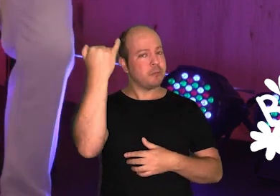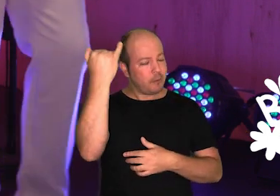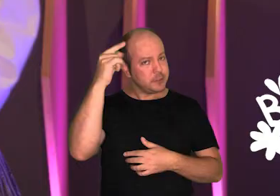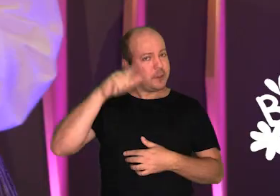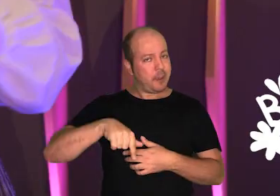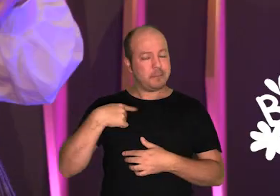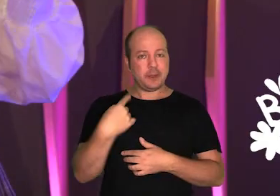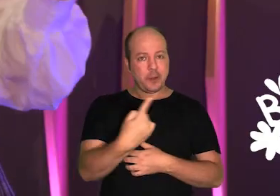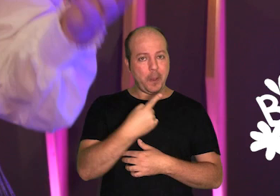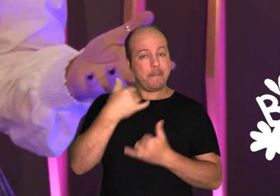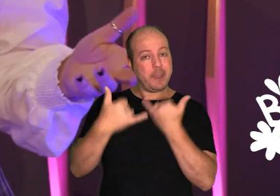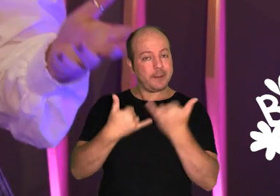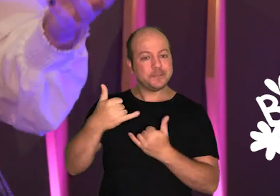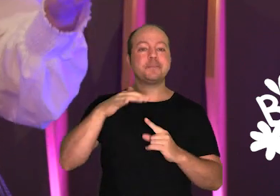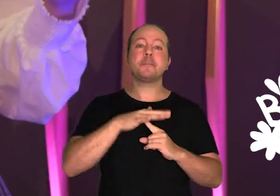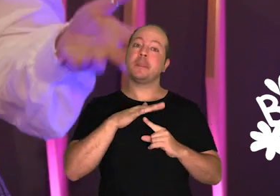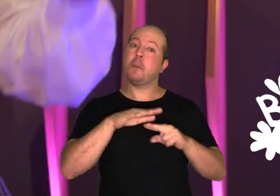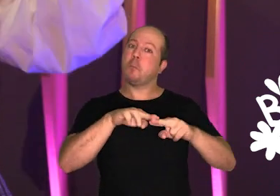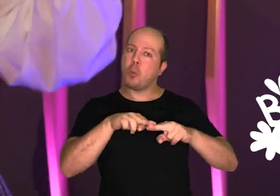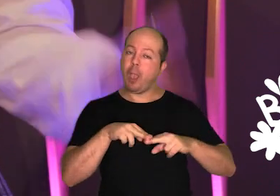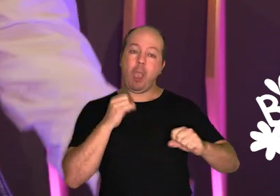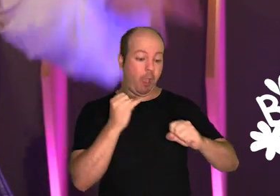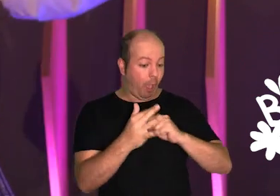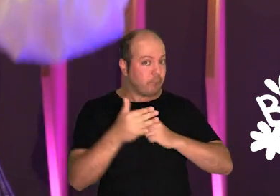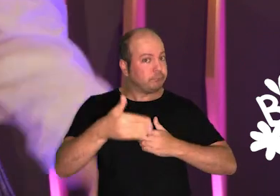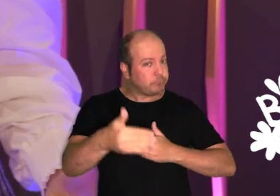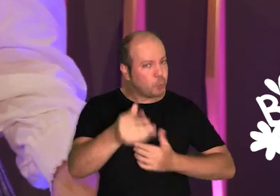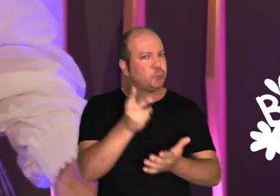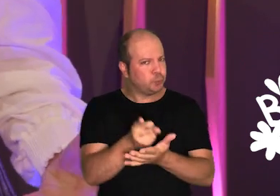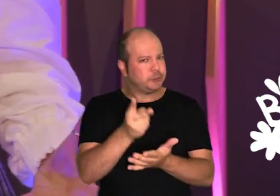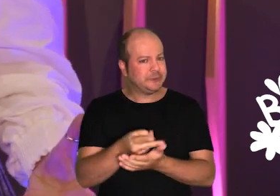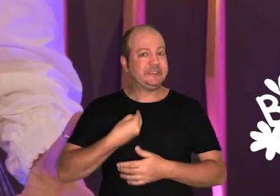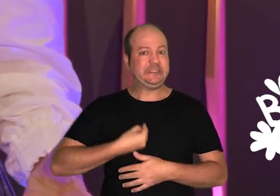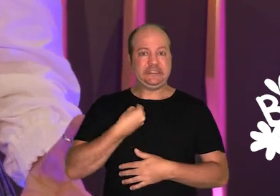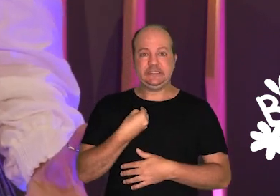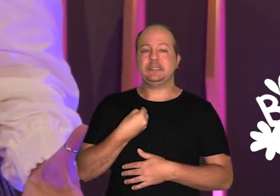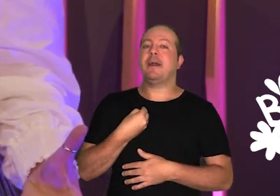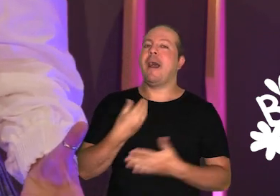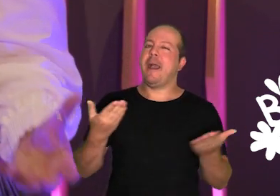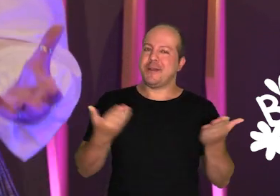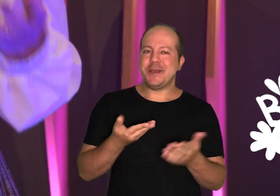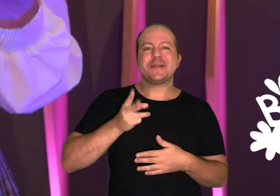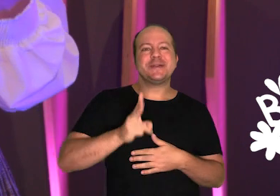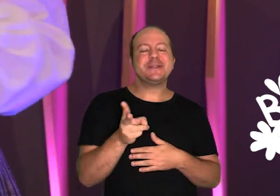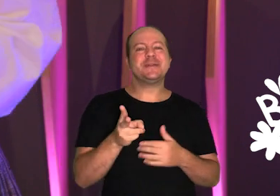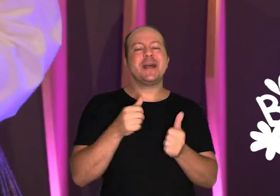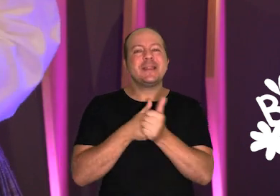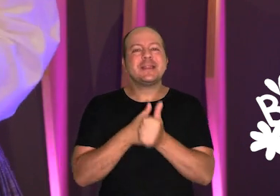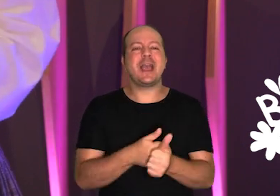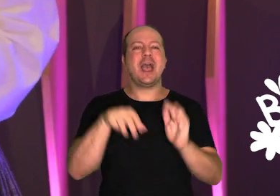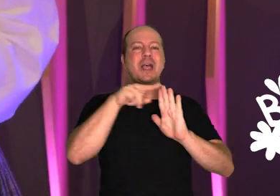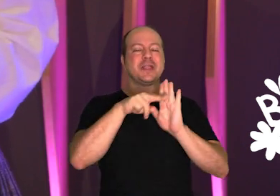na Praça. E por conta da pandemia que ainda estamos vivendo, continuamos seguindo todas